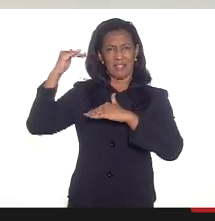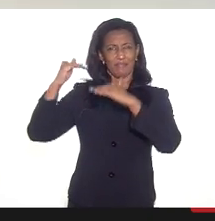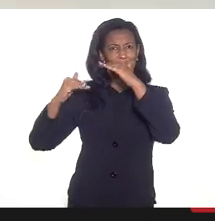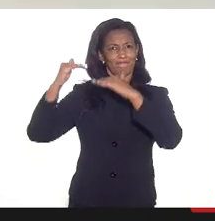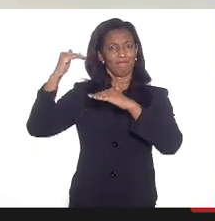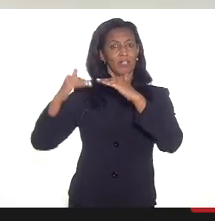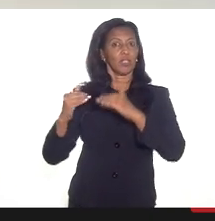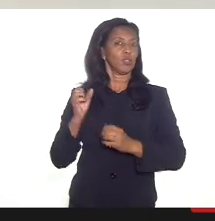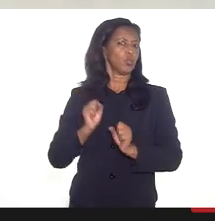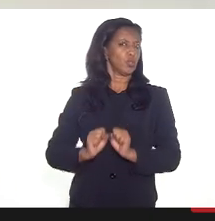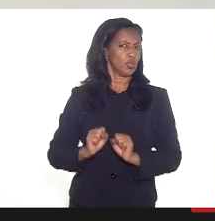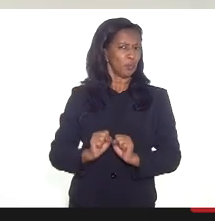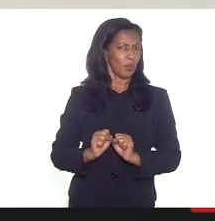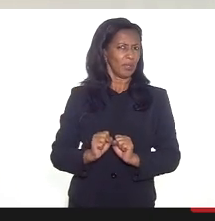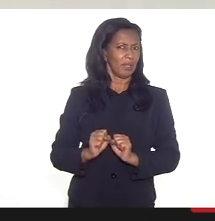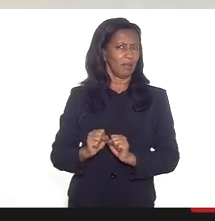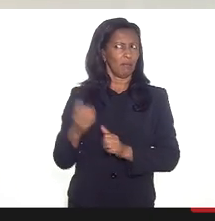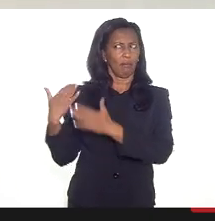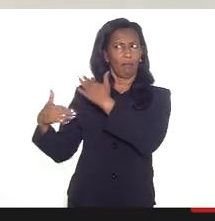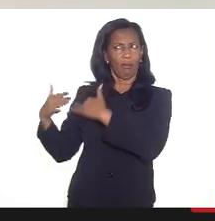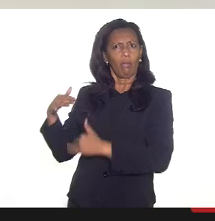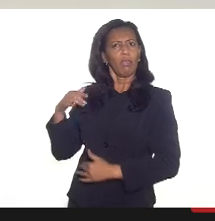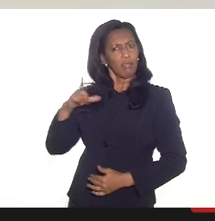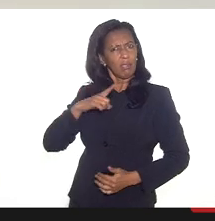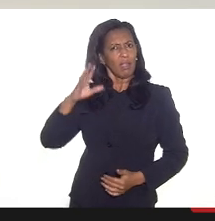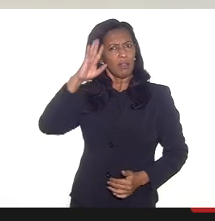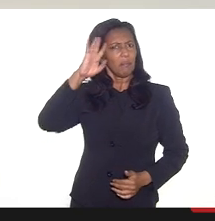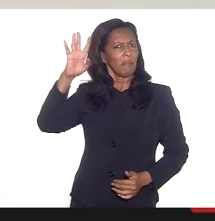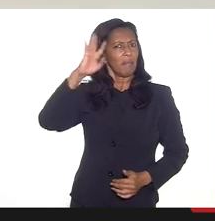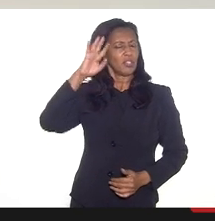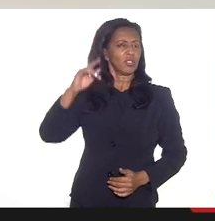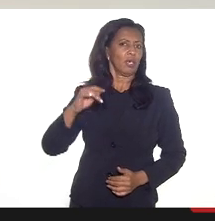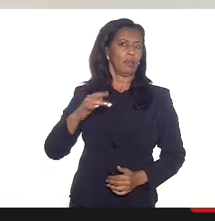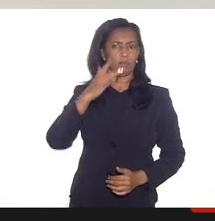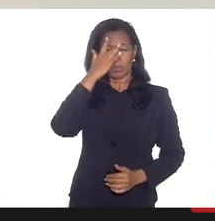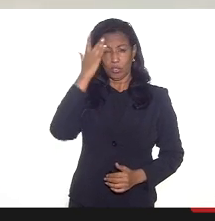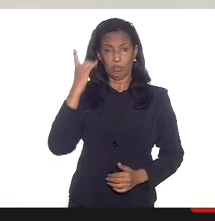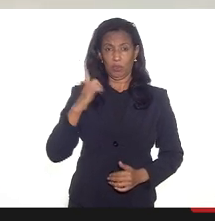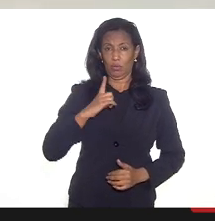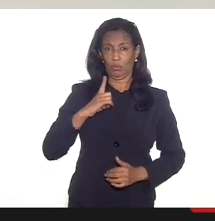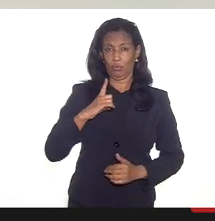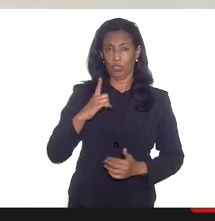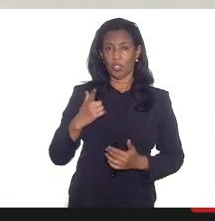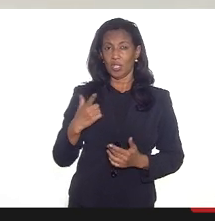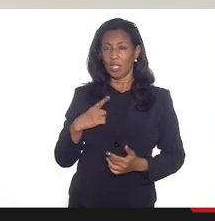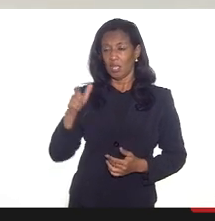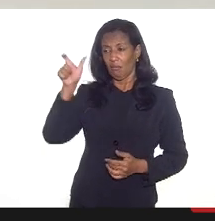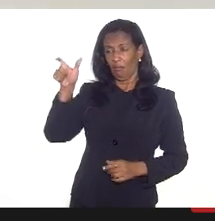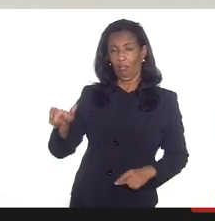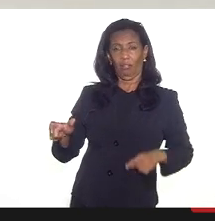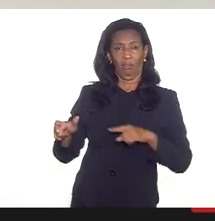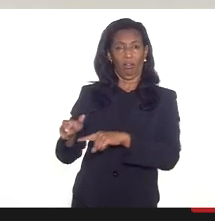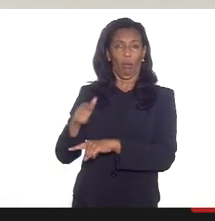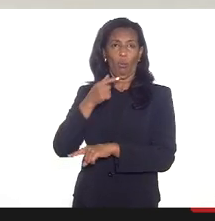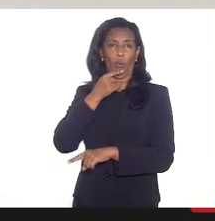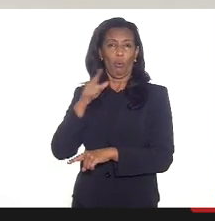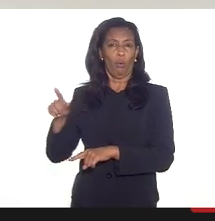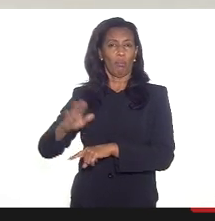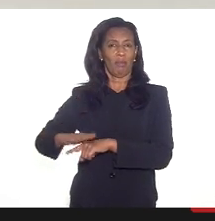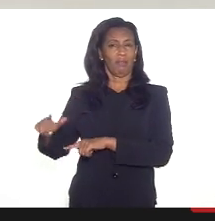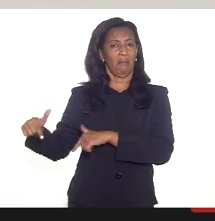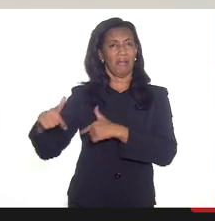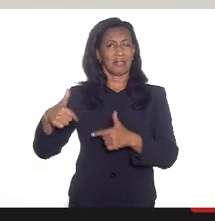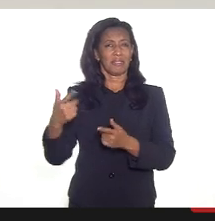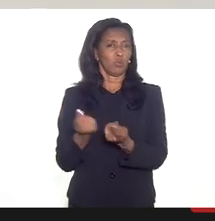existiam e que ainda estão no imaginário das pessoas. E que legitimam os homens a terem essas atitudes